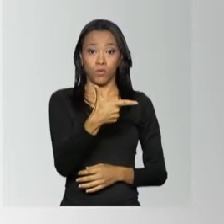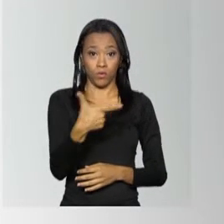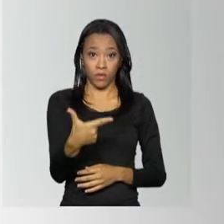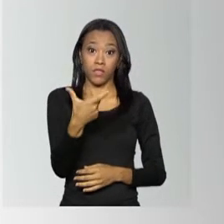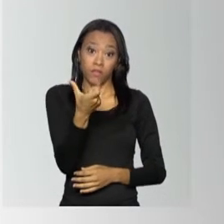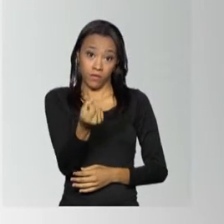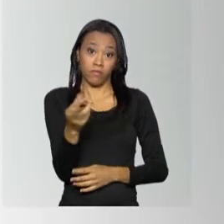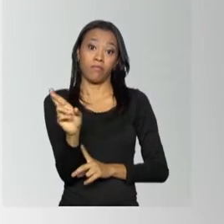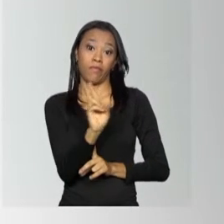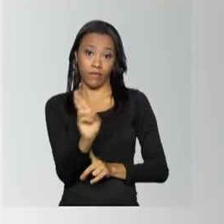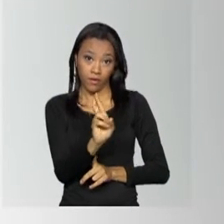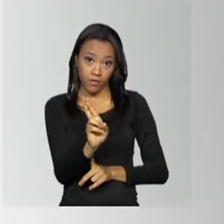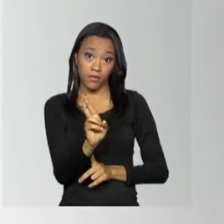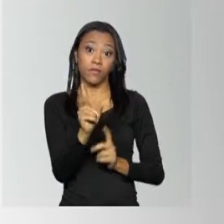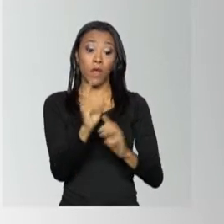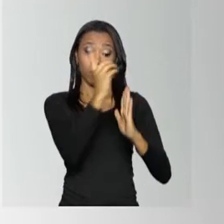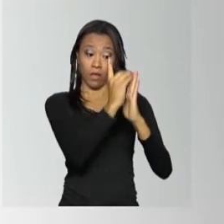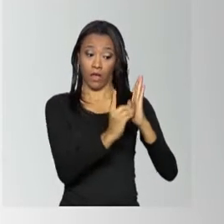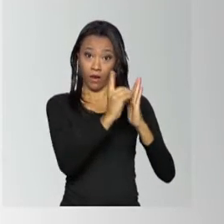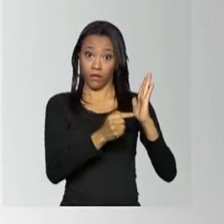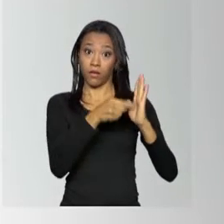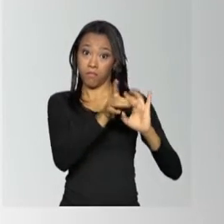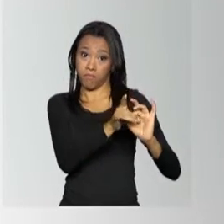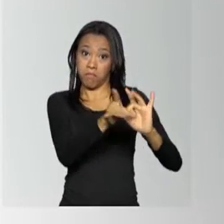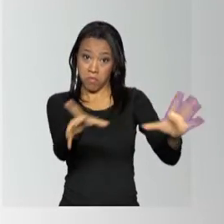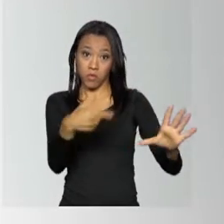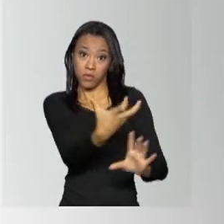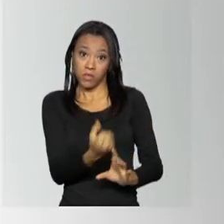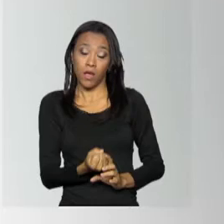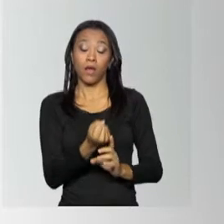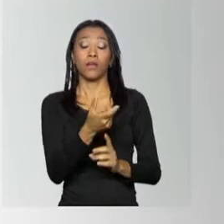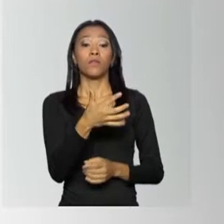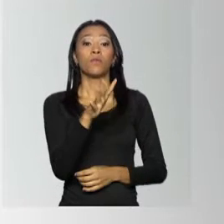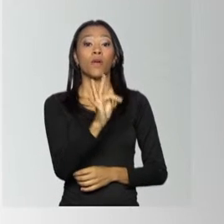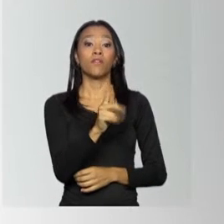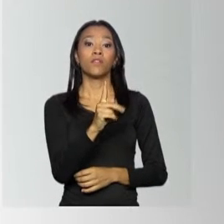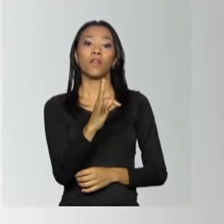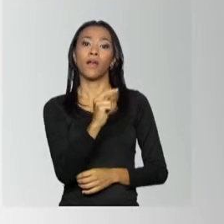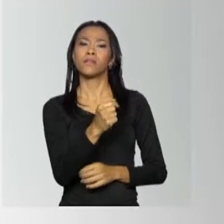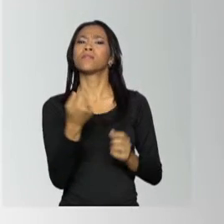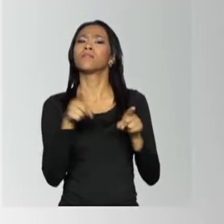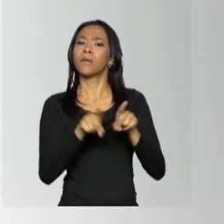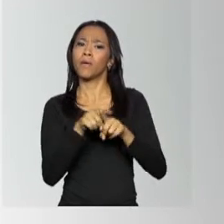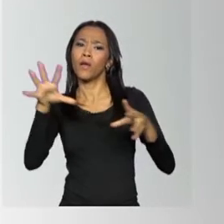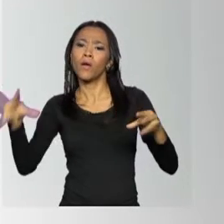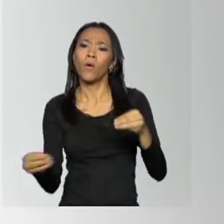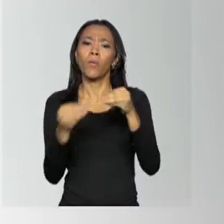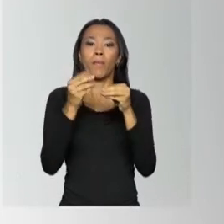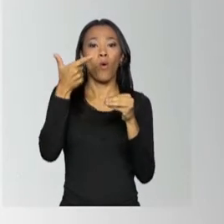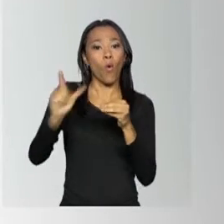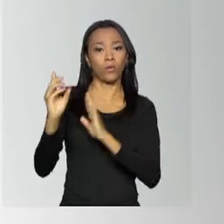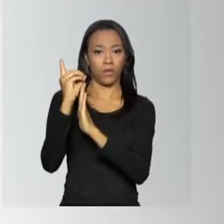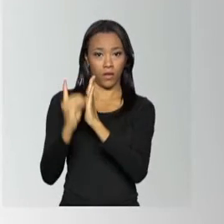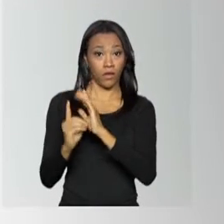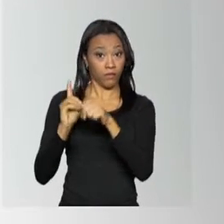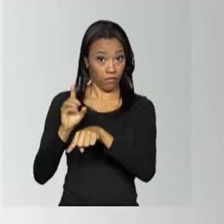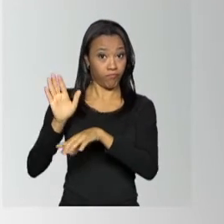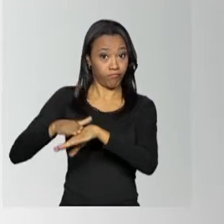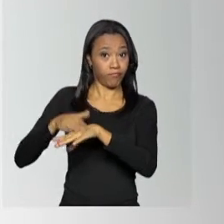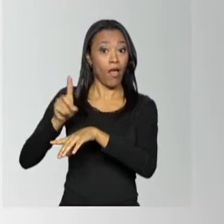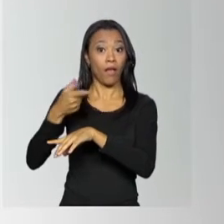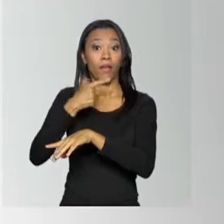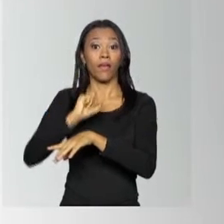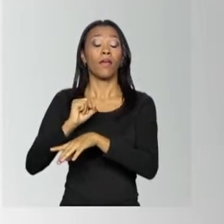R$ 6.220. O decreto que libera o saque do FGTS amplia outro de 2004, que era destinado